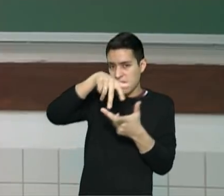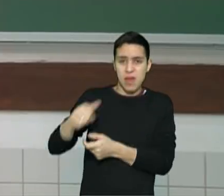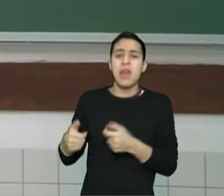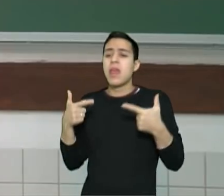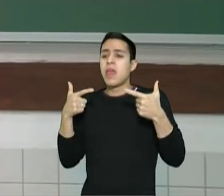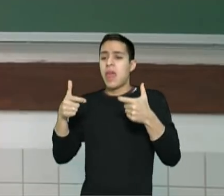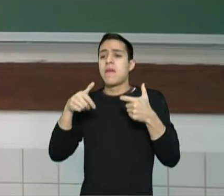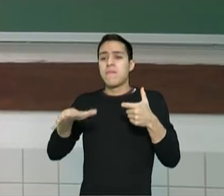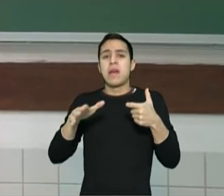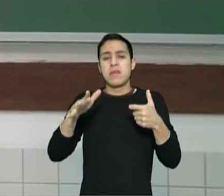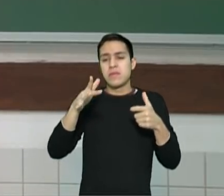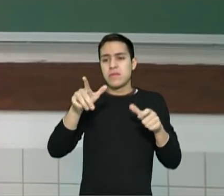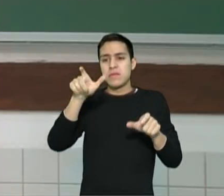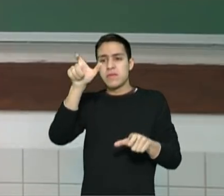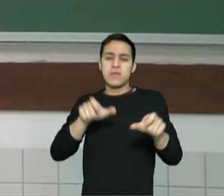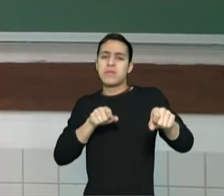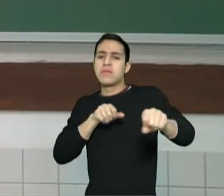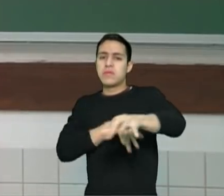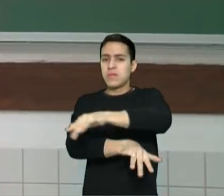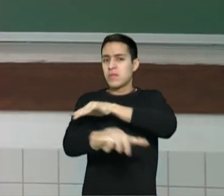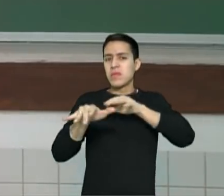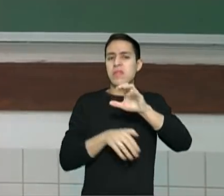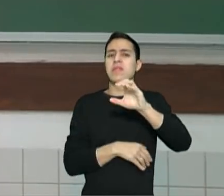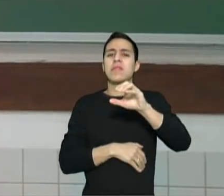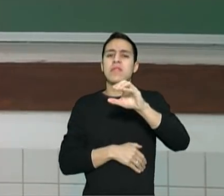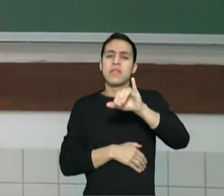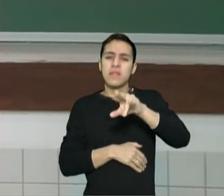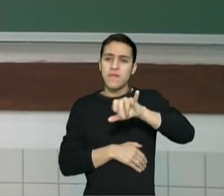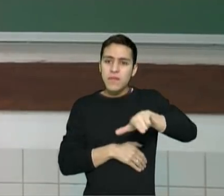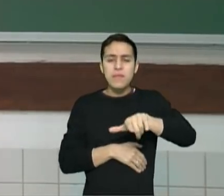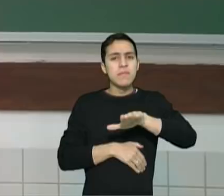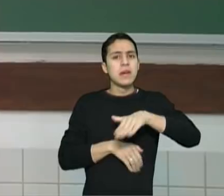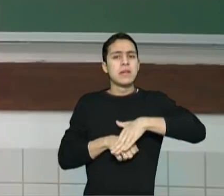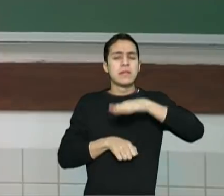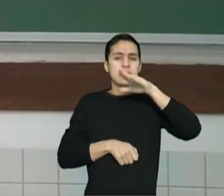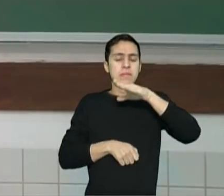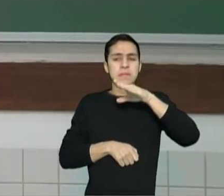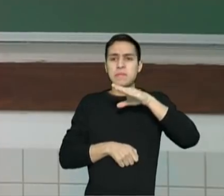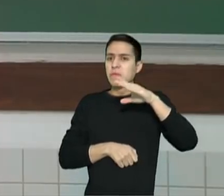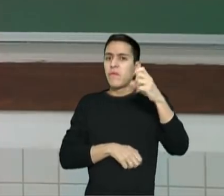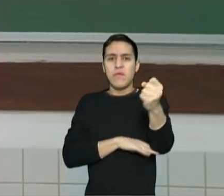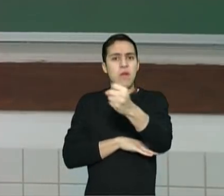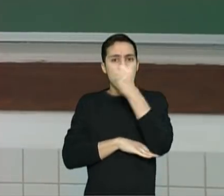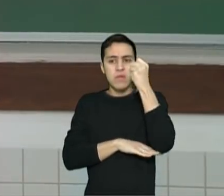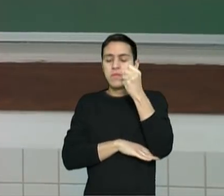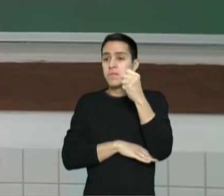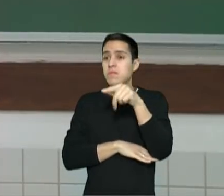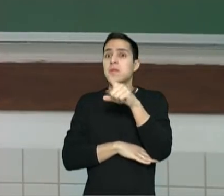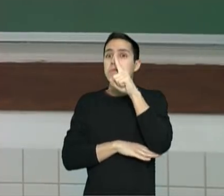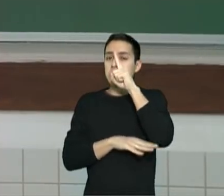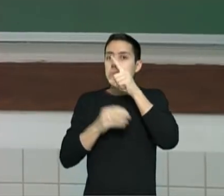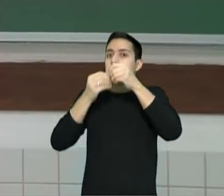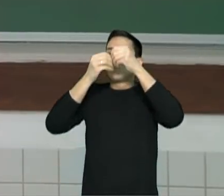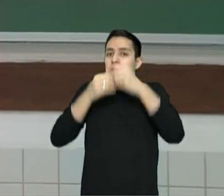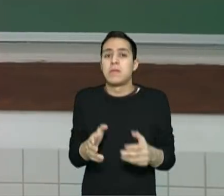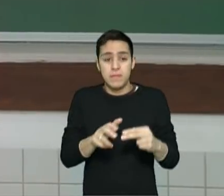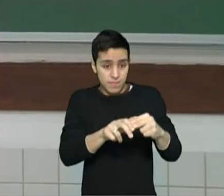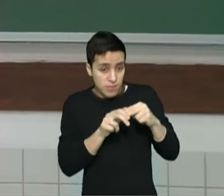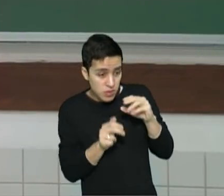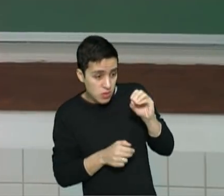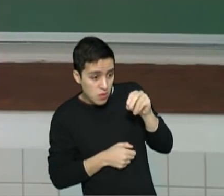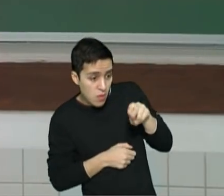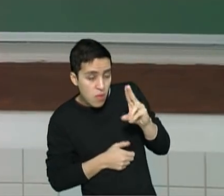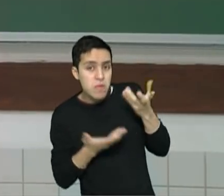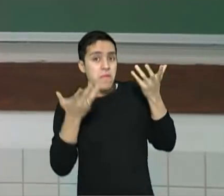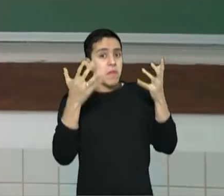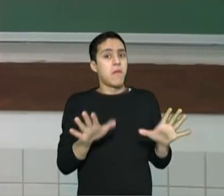mais civis. Isso torna a coisa muito mais agressiva, perversa. É isso que a ONU não quer permitir. Então